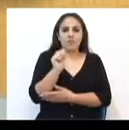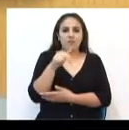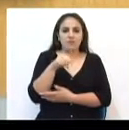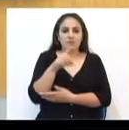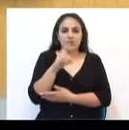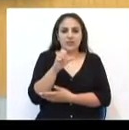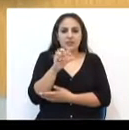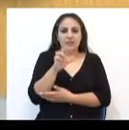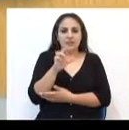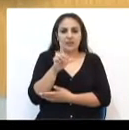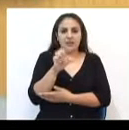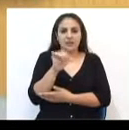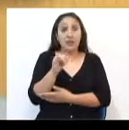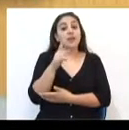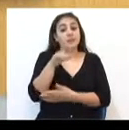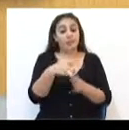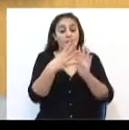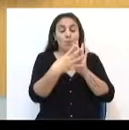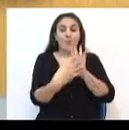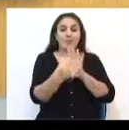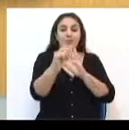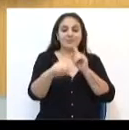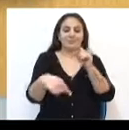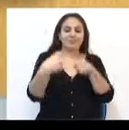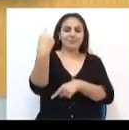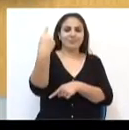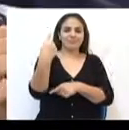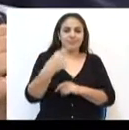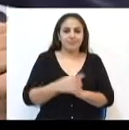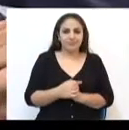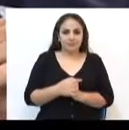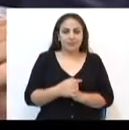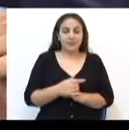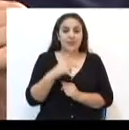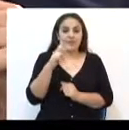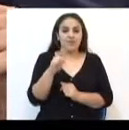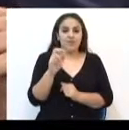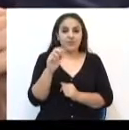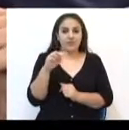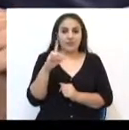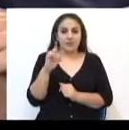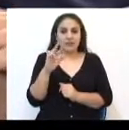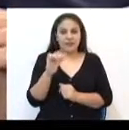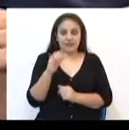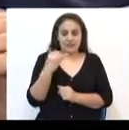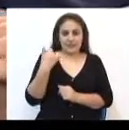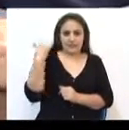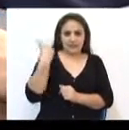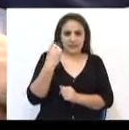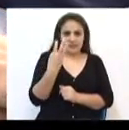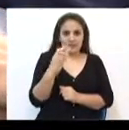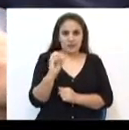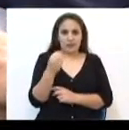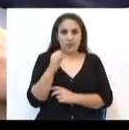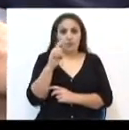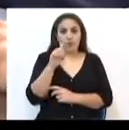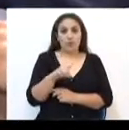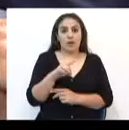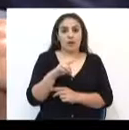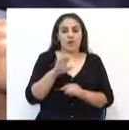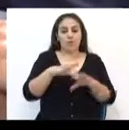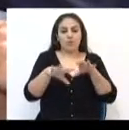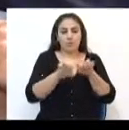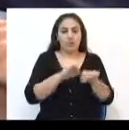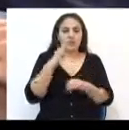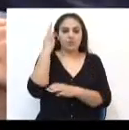Vanderlei Pinto, que se destaca por ser um exemplo de superação. Vanderlei tem 38 anos, é bacharel em